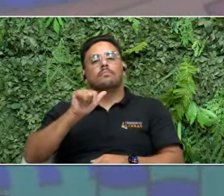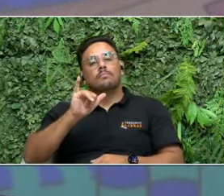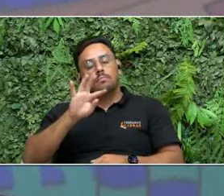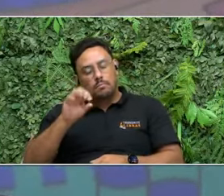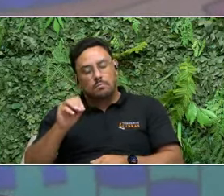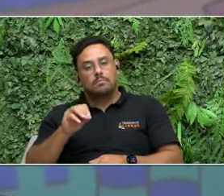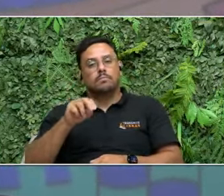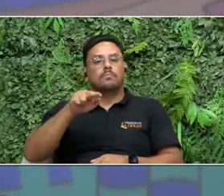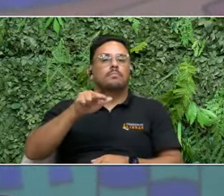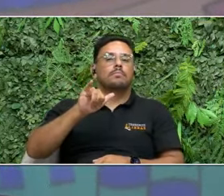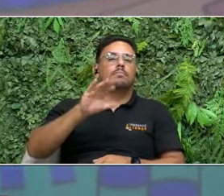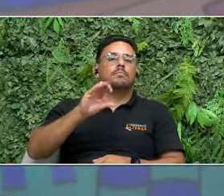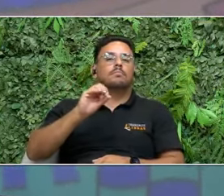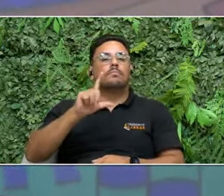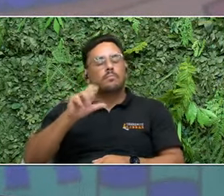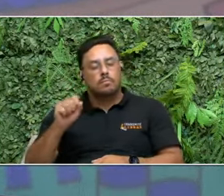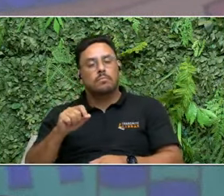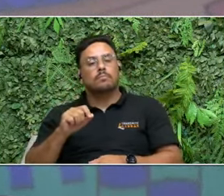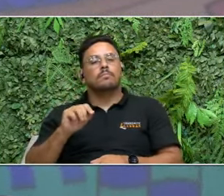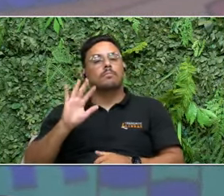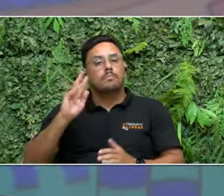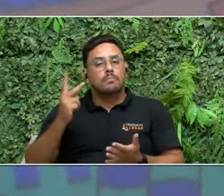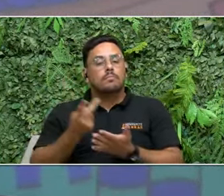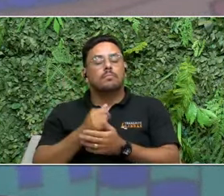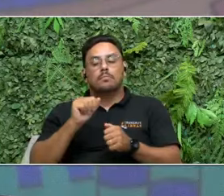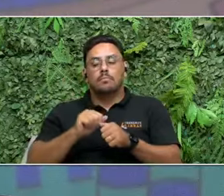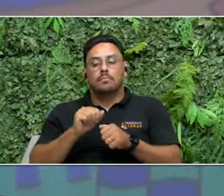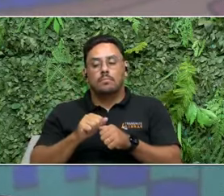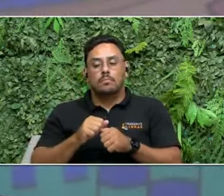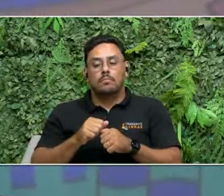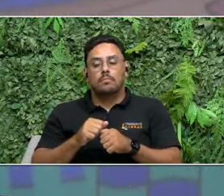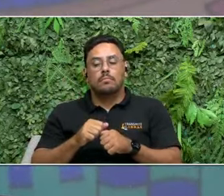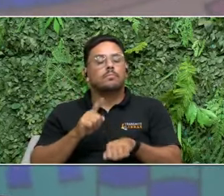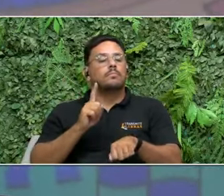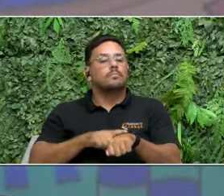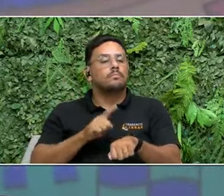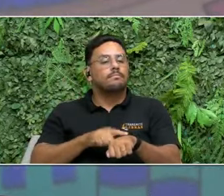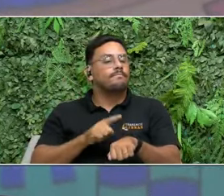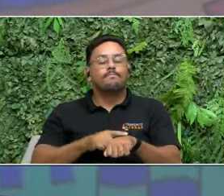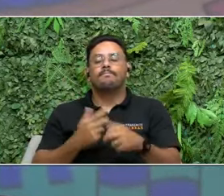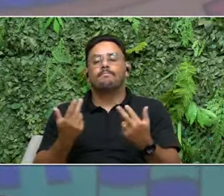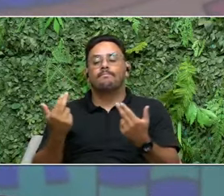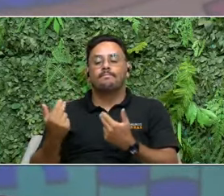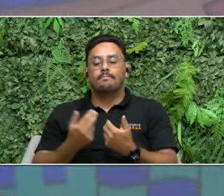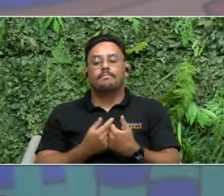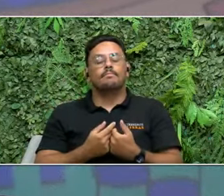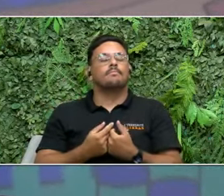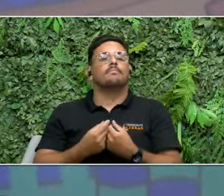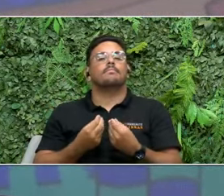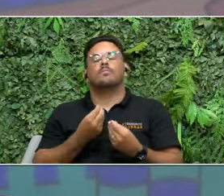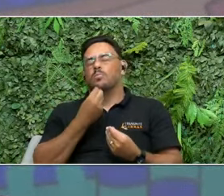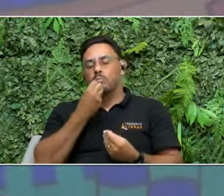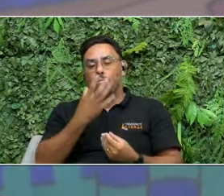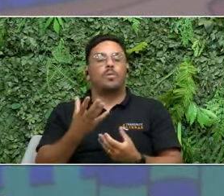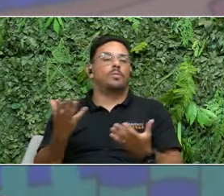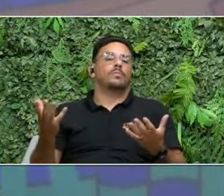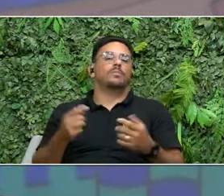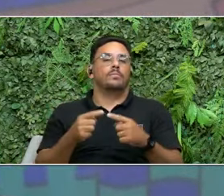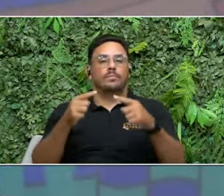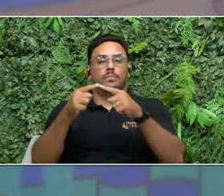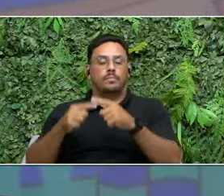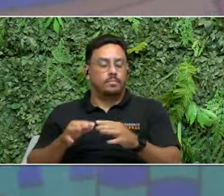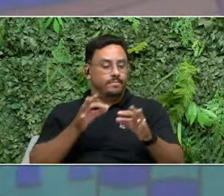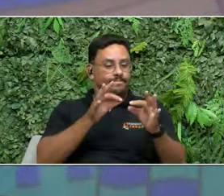técnico a mão resolveram fazer as duas entrevistas ao mesmo tempo né uma coisa genial assim do ponto de vista de